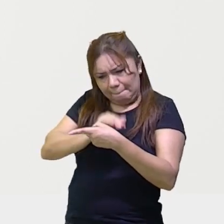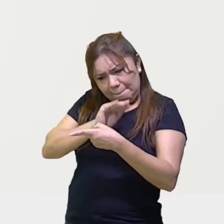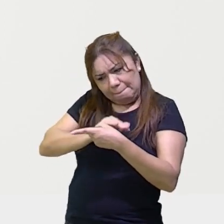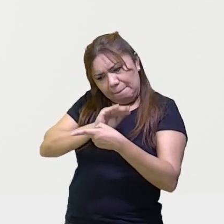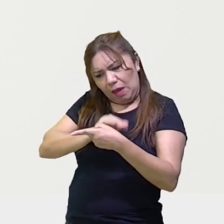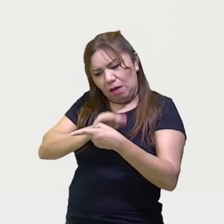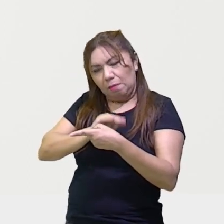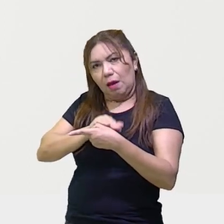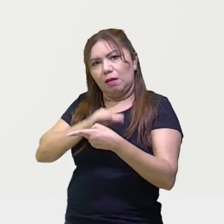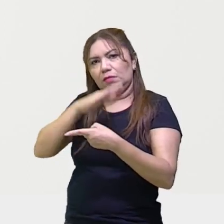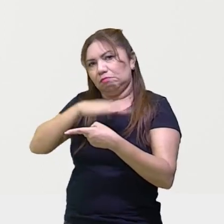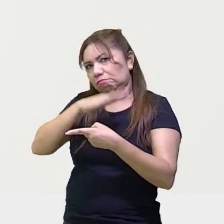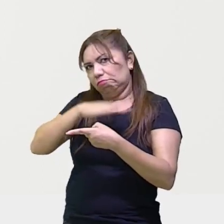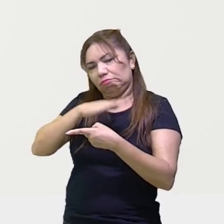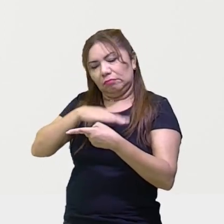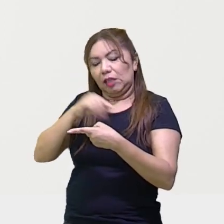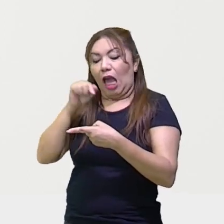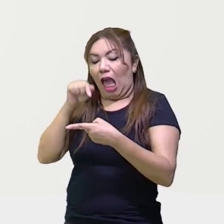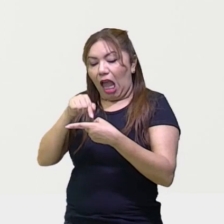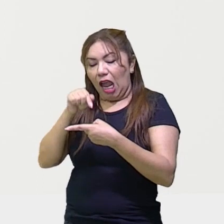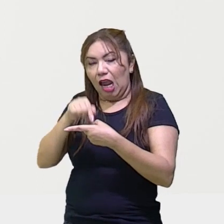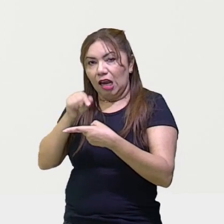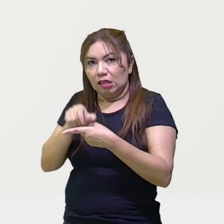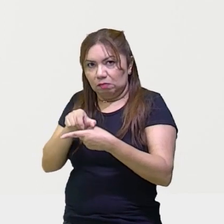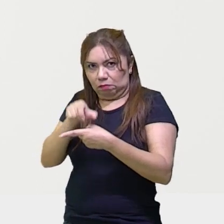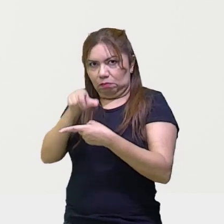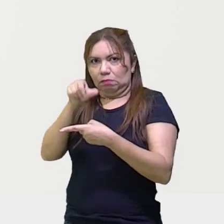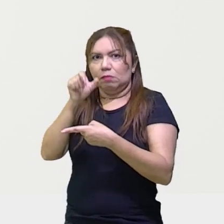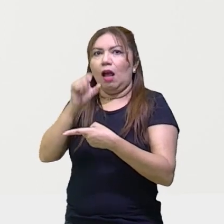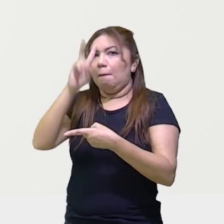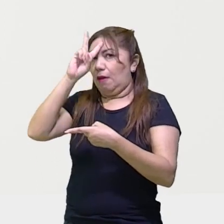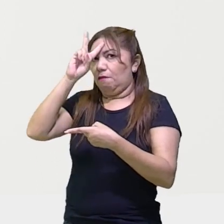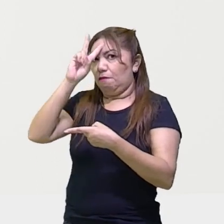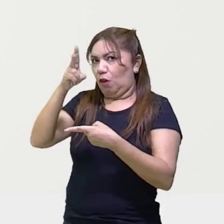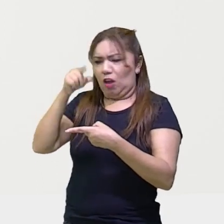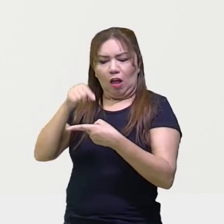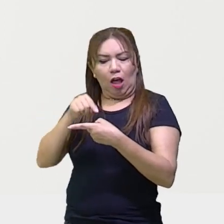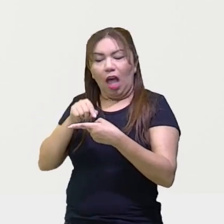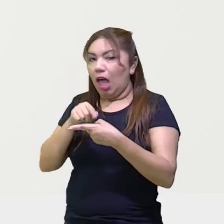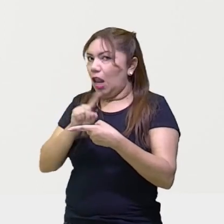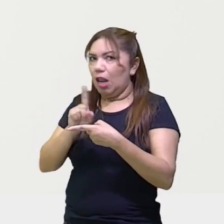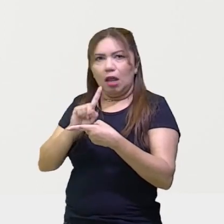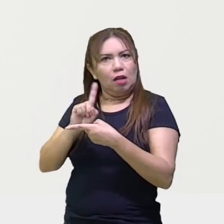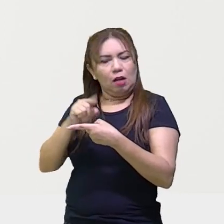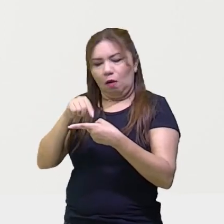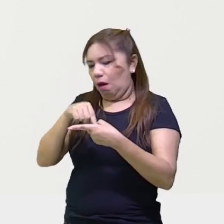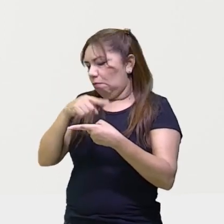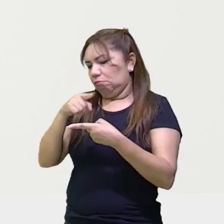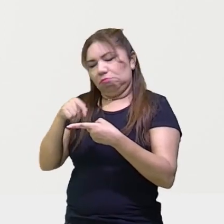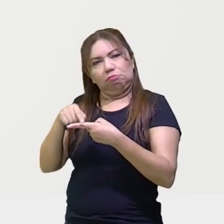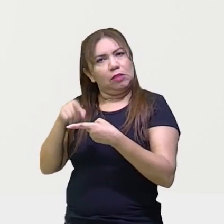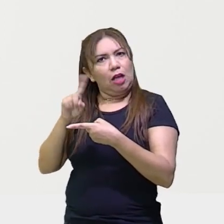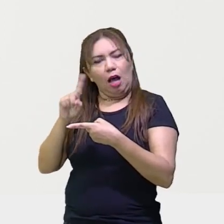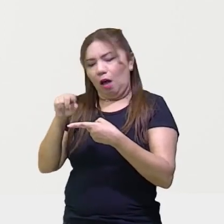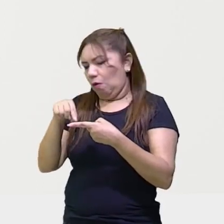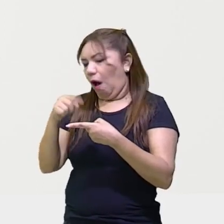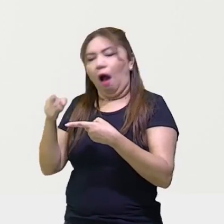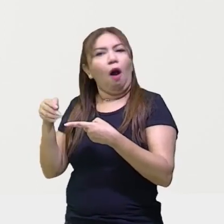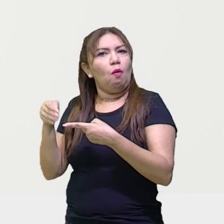a última, ó. Ela não é a última, ela não é a penúltima, que ela é a